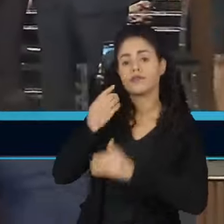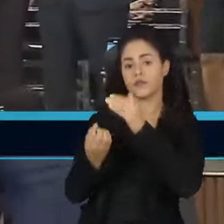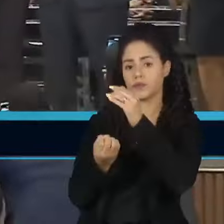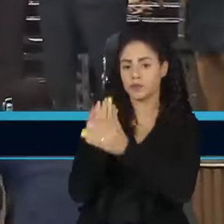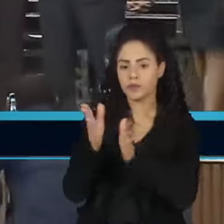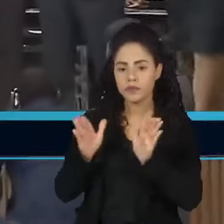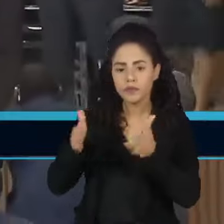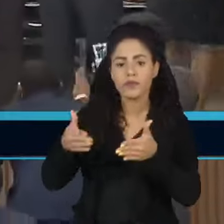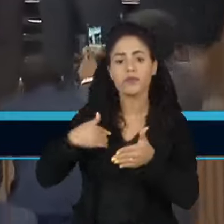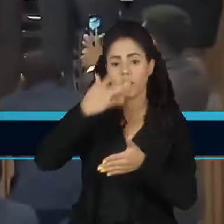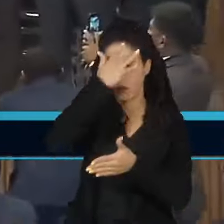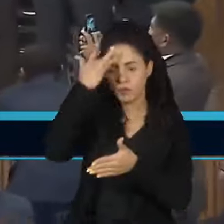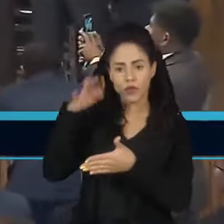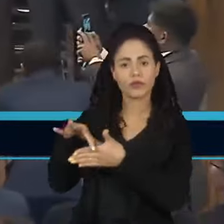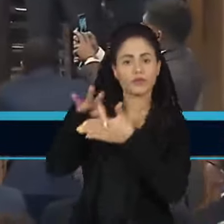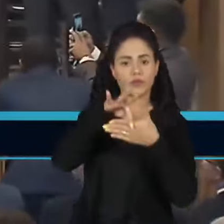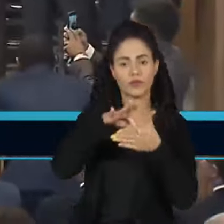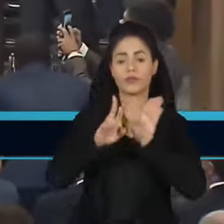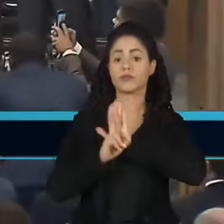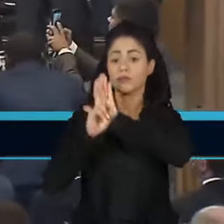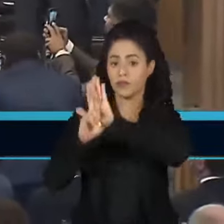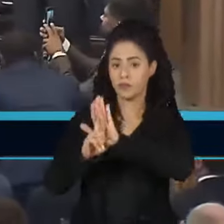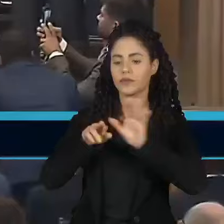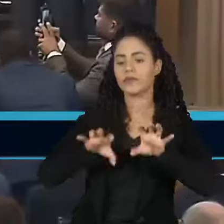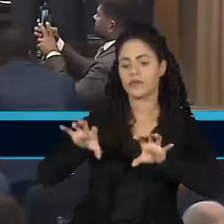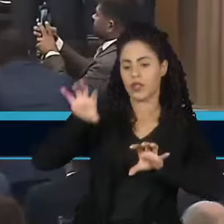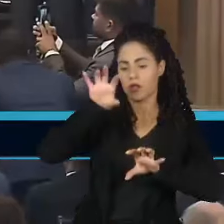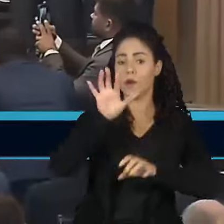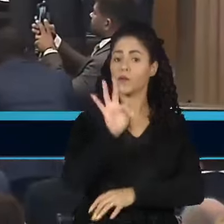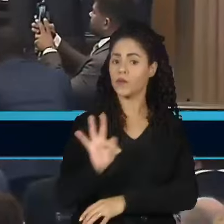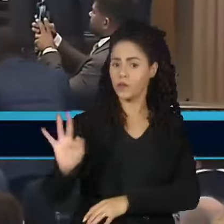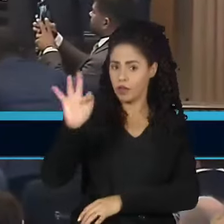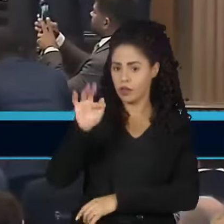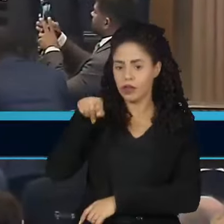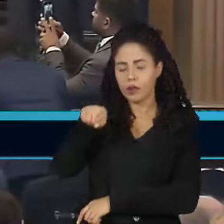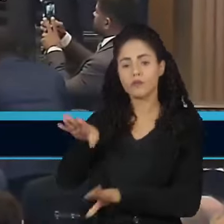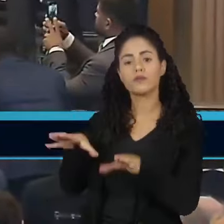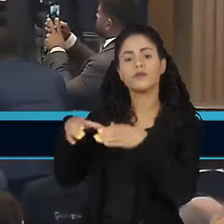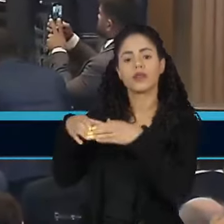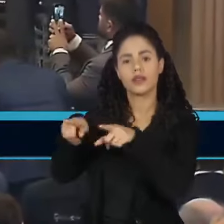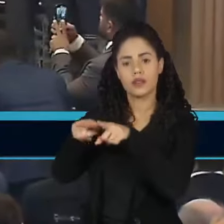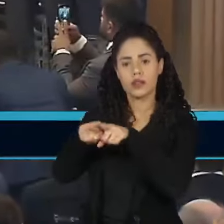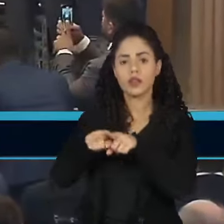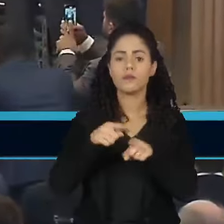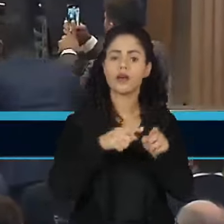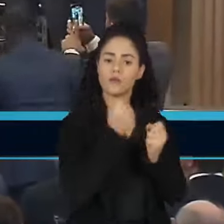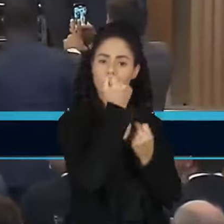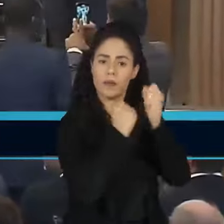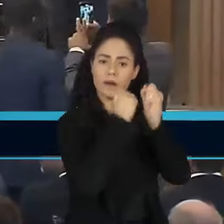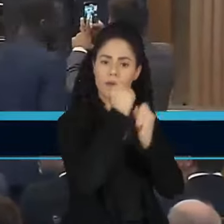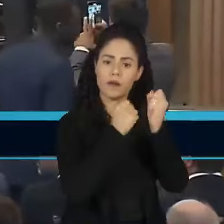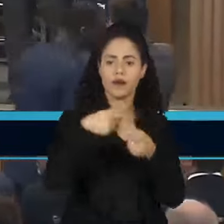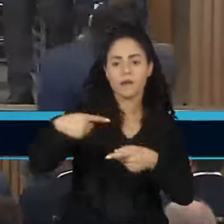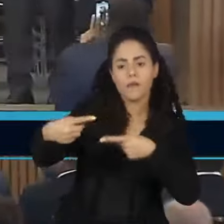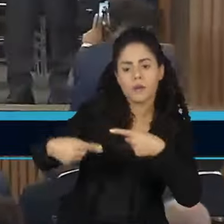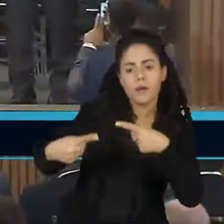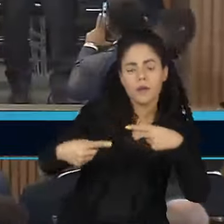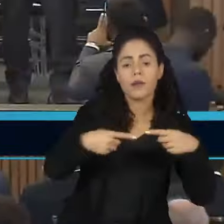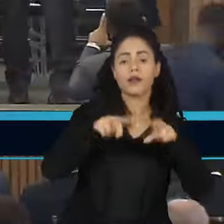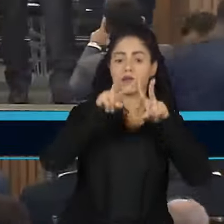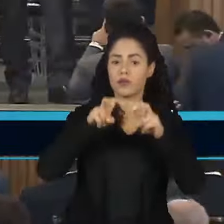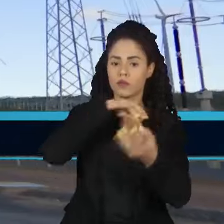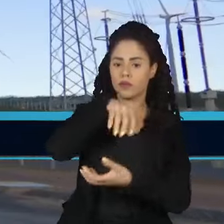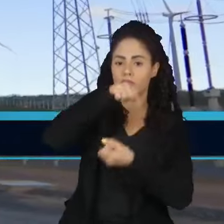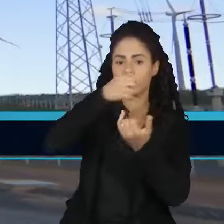fórum com representantes dos governos estaduais e Federal da sociedade civil e do setor produtivo para debater a transição